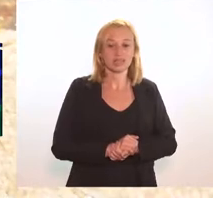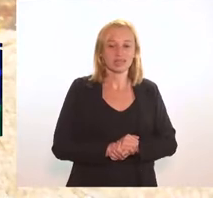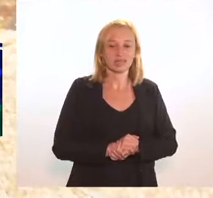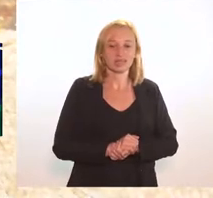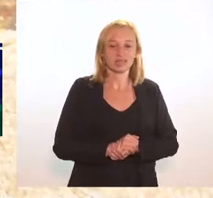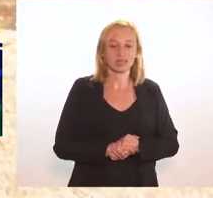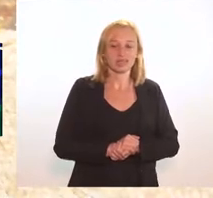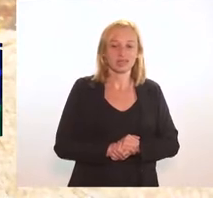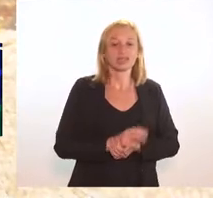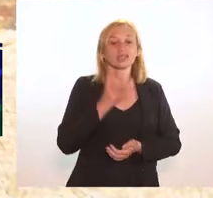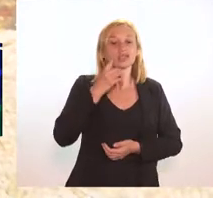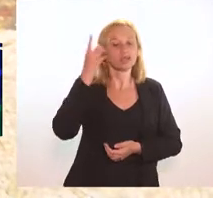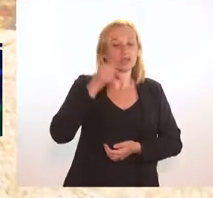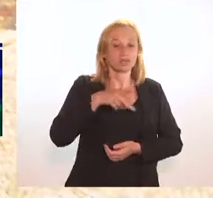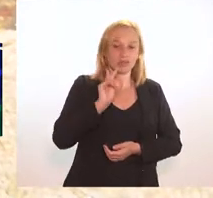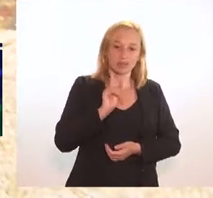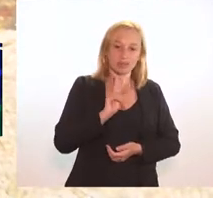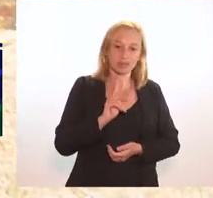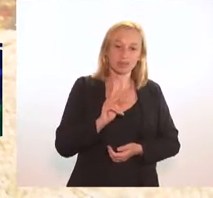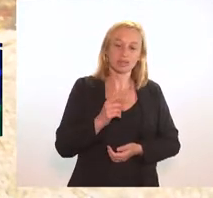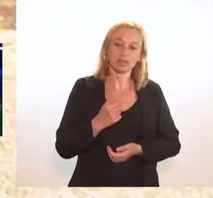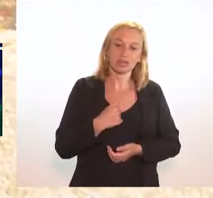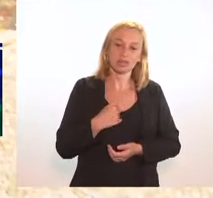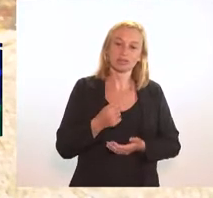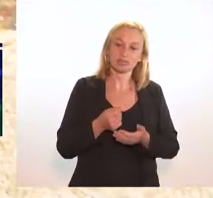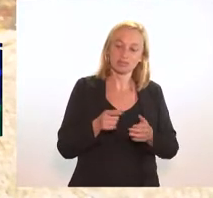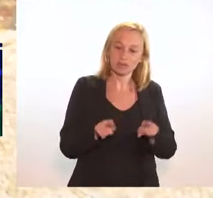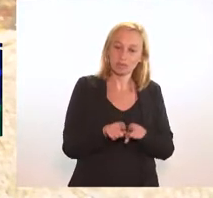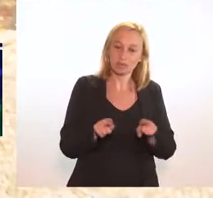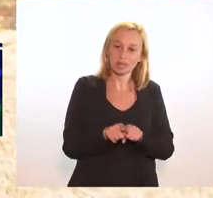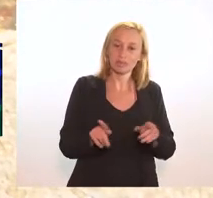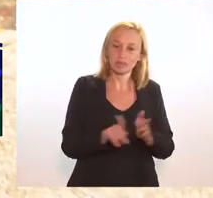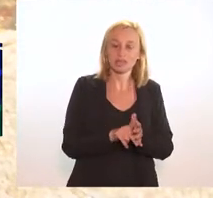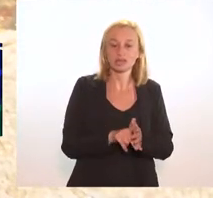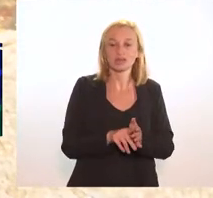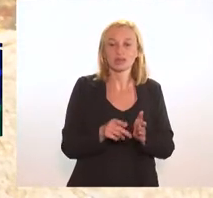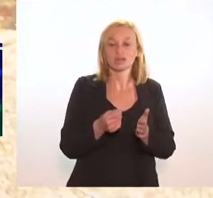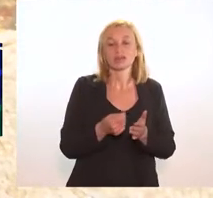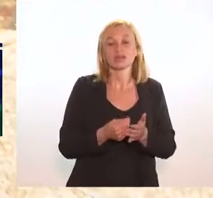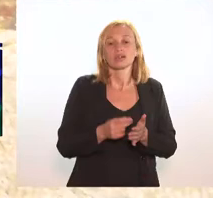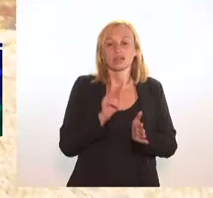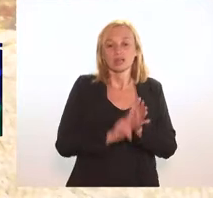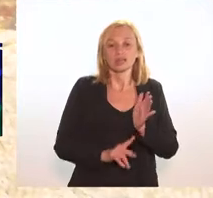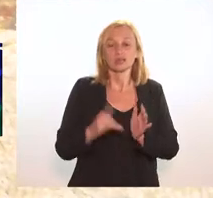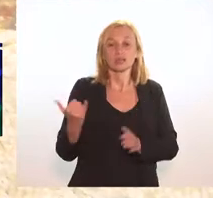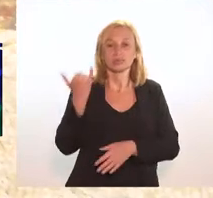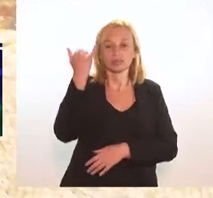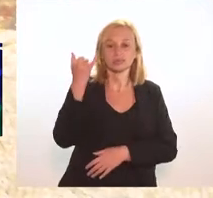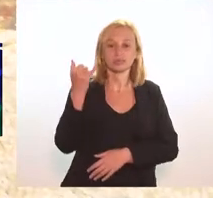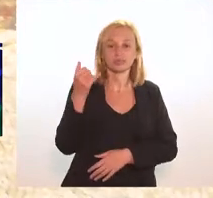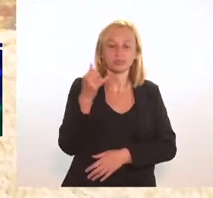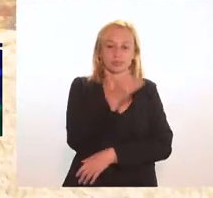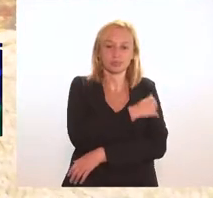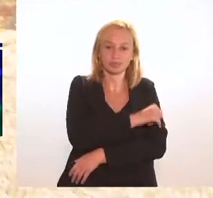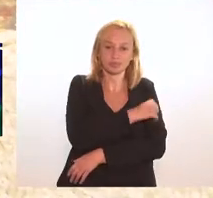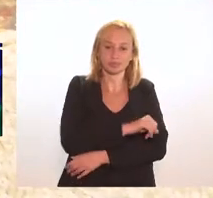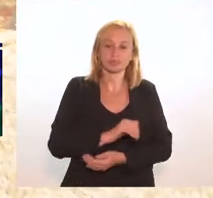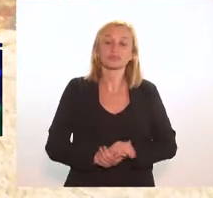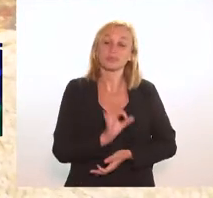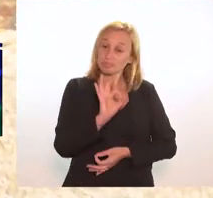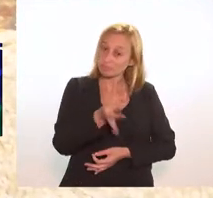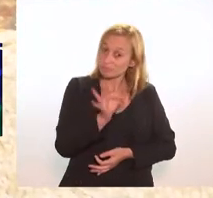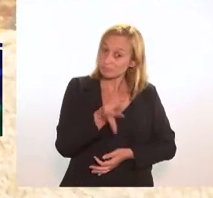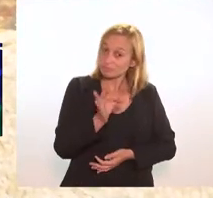a autoria do deputado Quinoplo, que eu sou coautor do projeto, é um projeto importante para o Rio de Janeiro, um projeto que, de